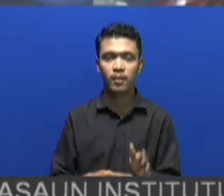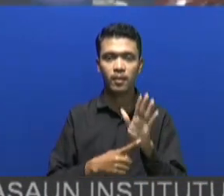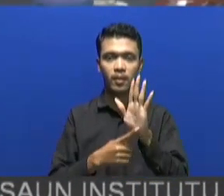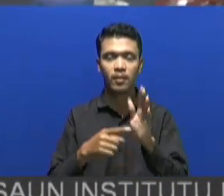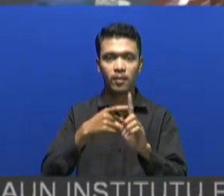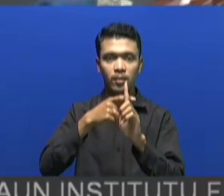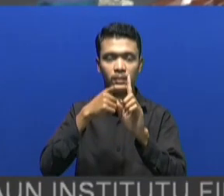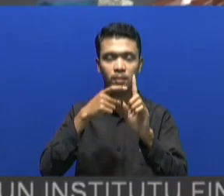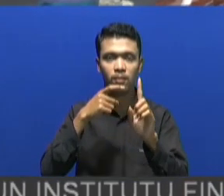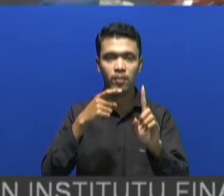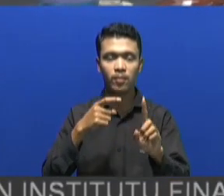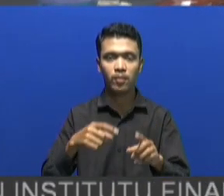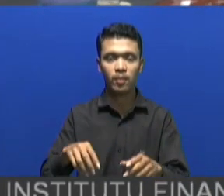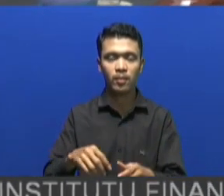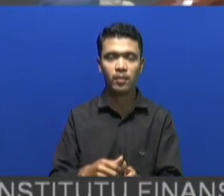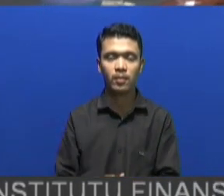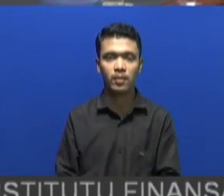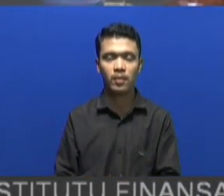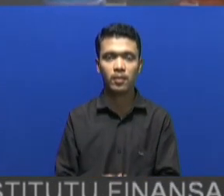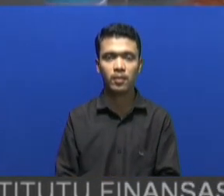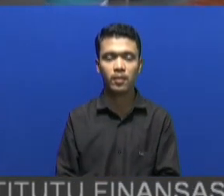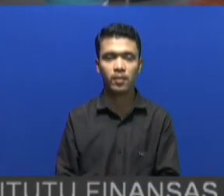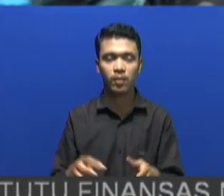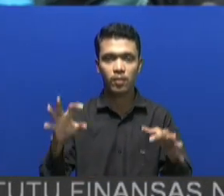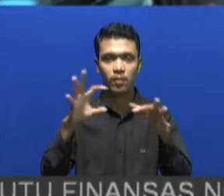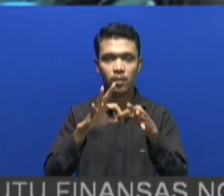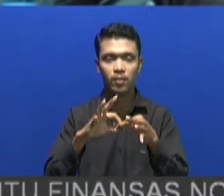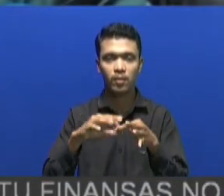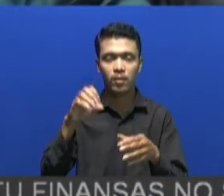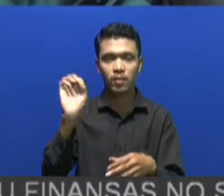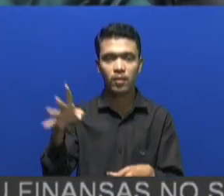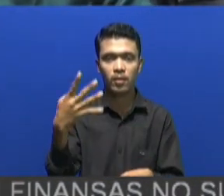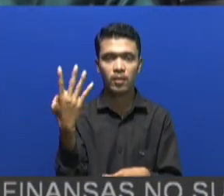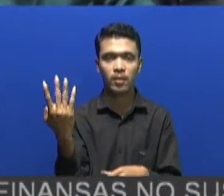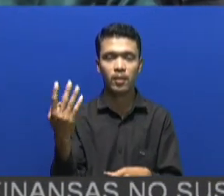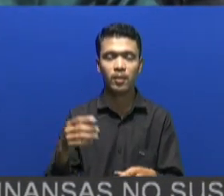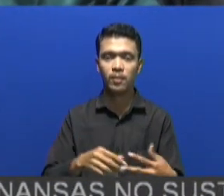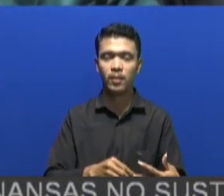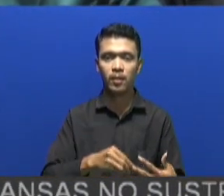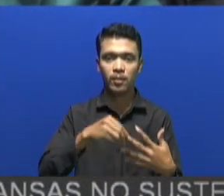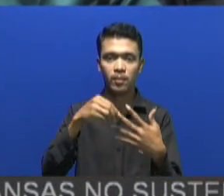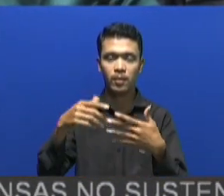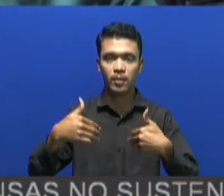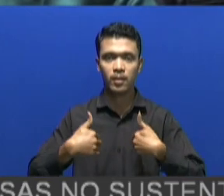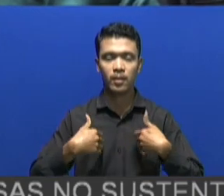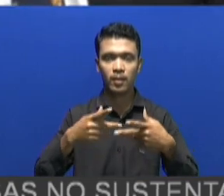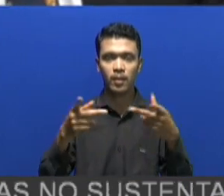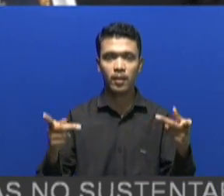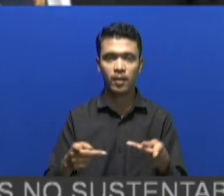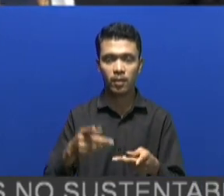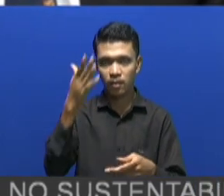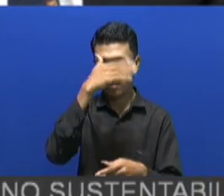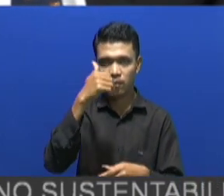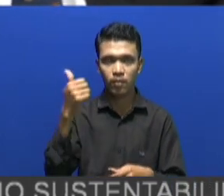Delegasaun husi institutu finansas no sustentabilidade ho membro na instanulur sinhat nebe especializa iha area turismo